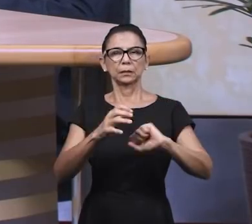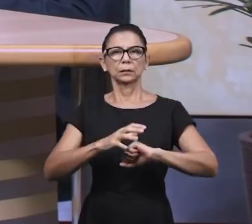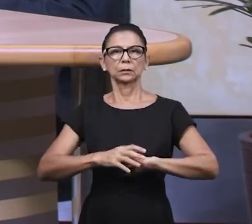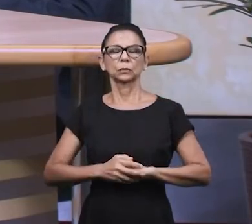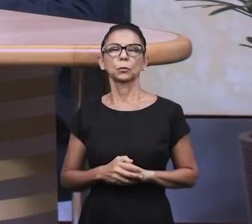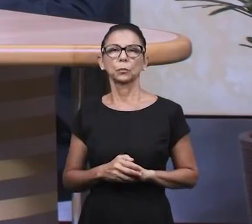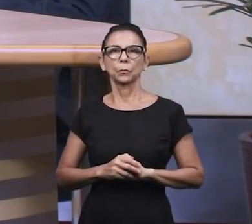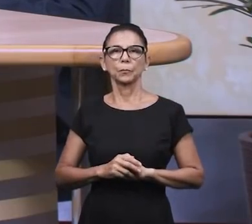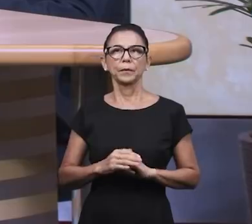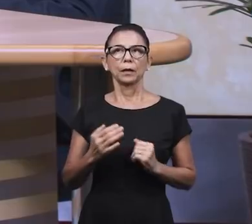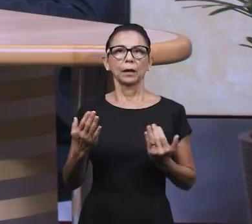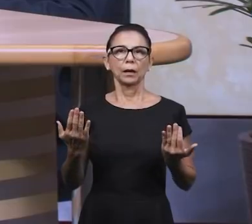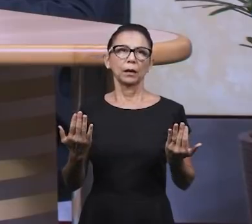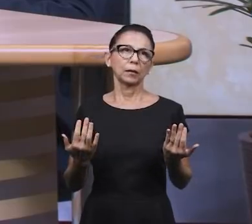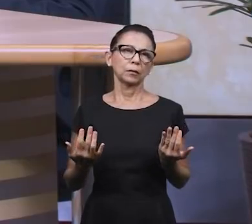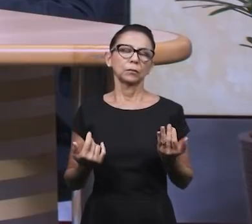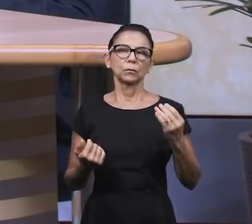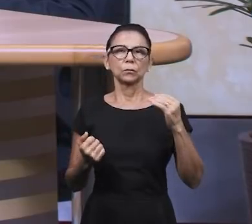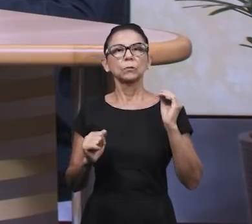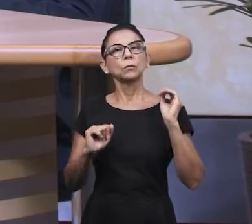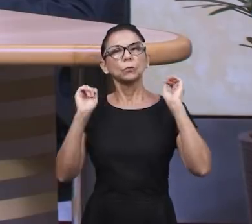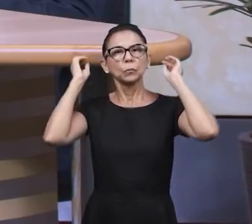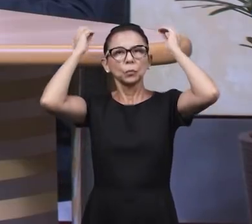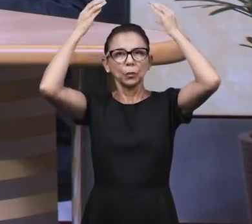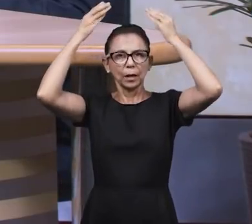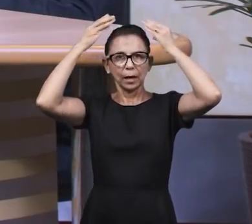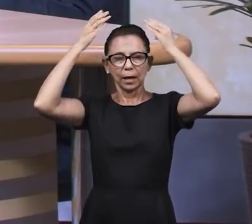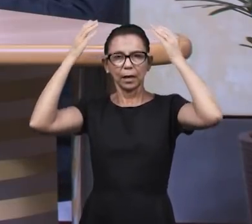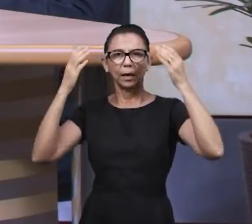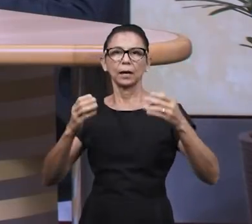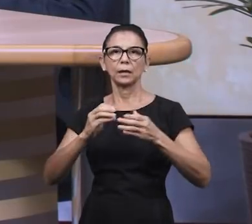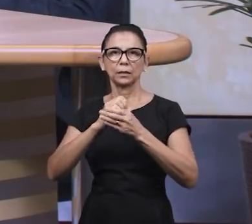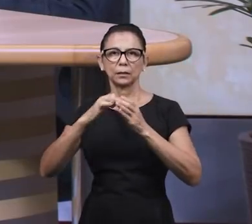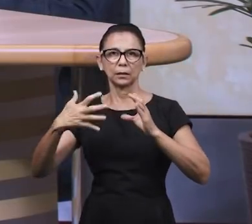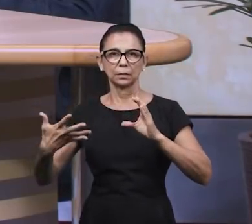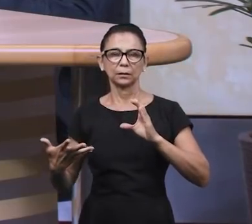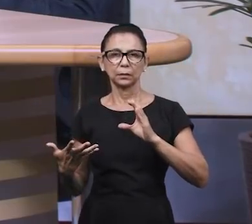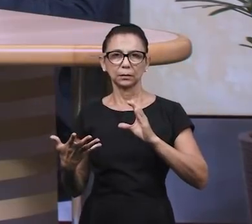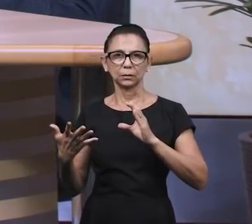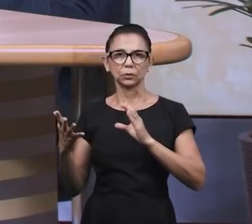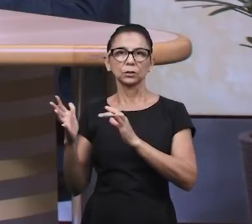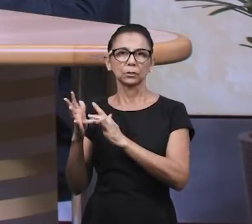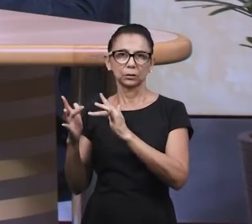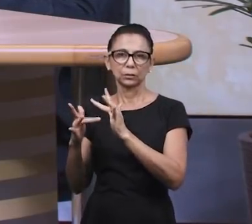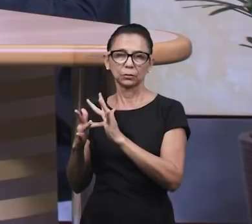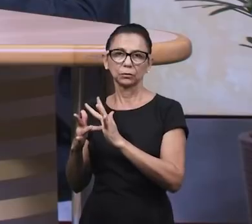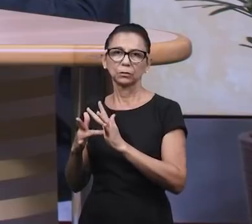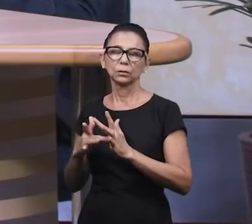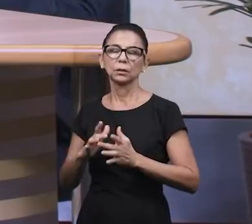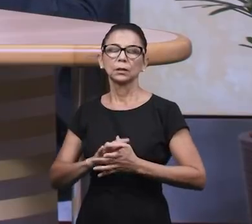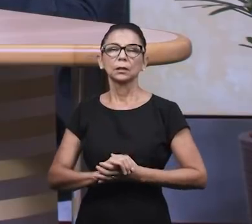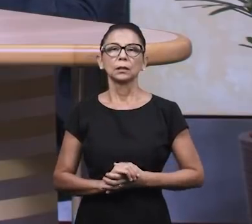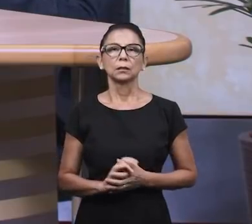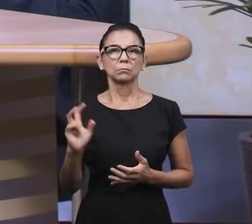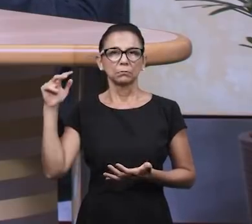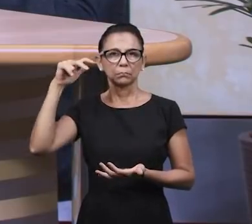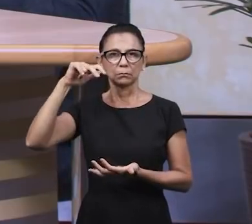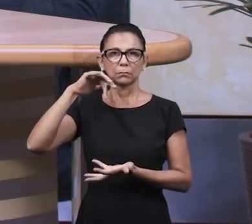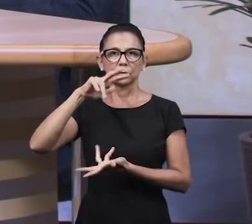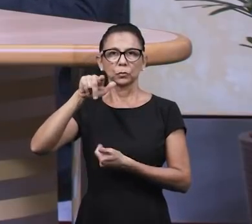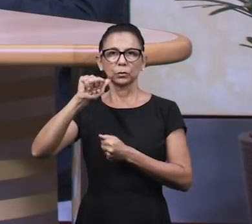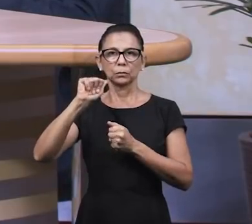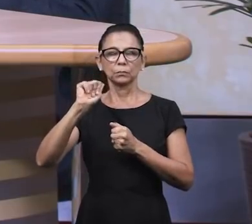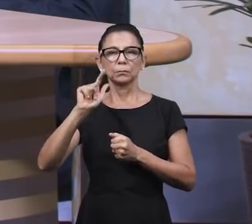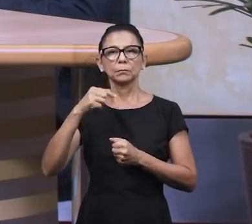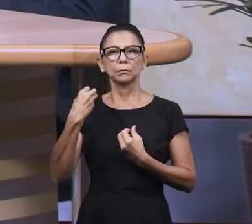libertador como rei, né? O rei, o atributo de Jesus como rei, ele veio para ser